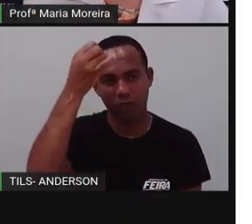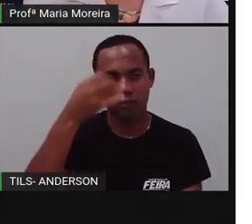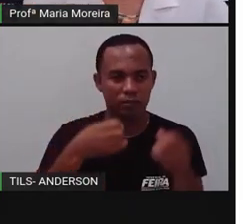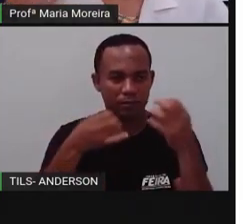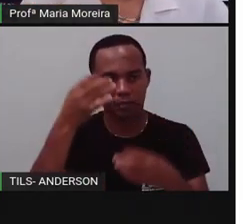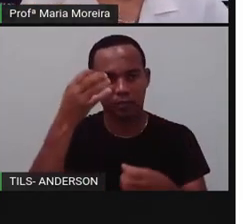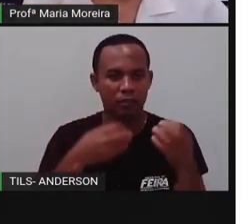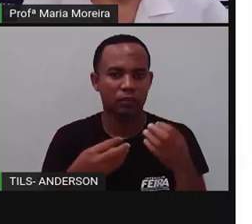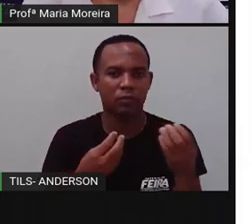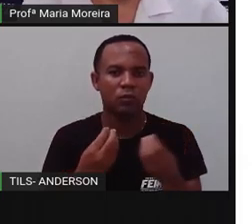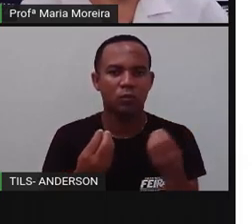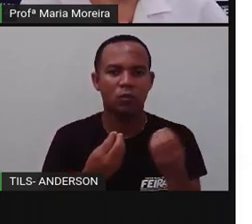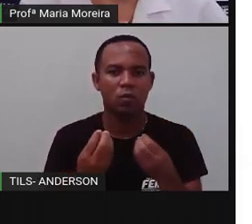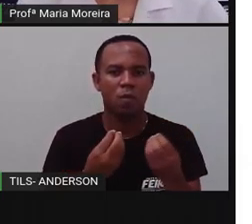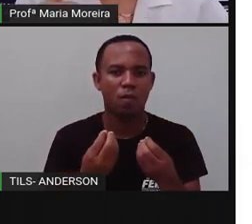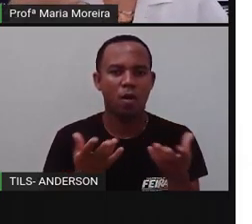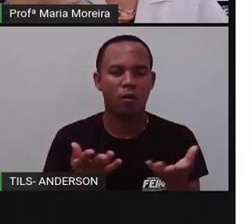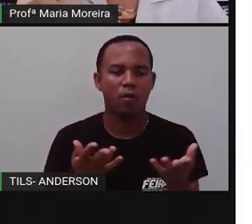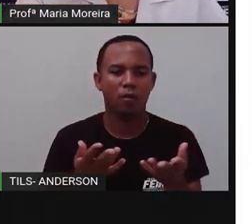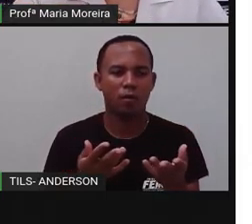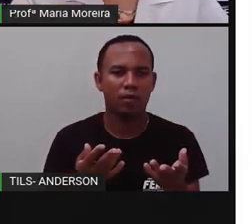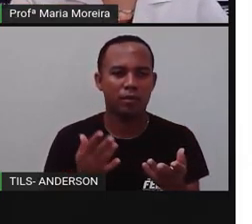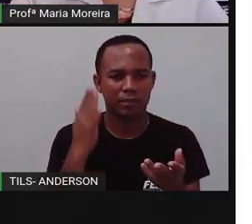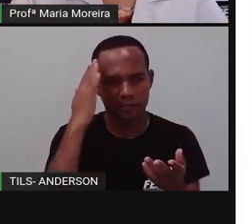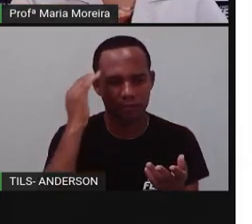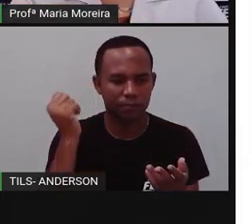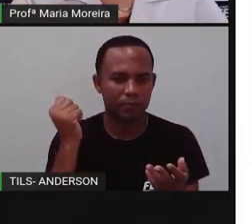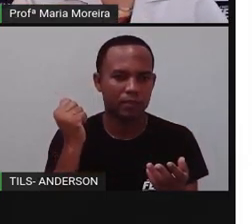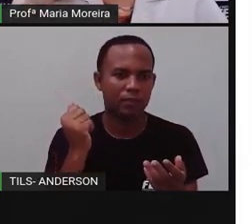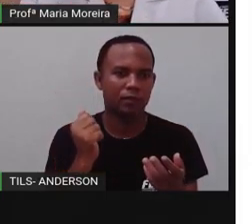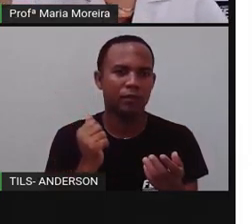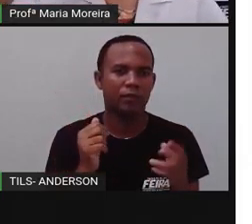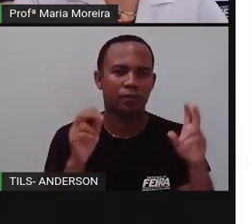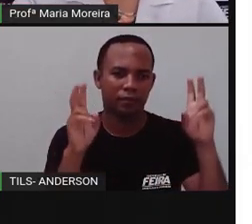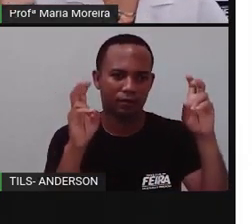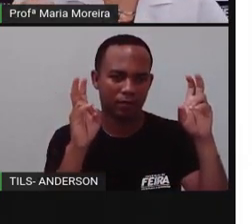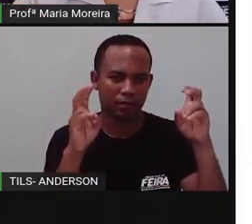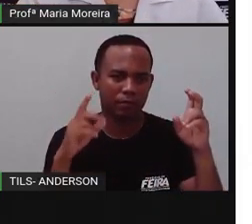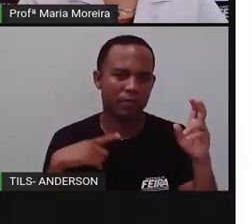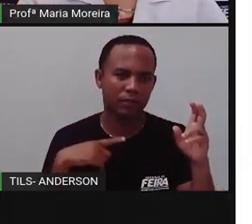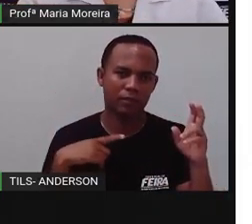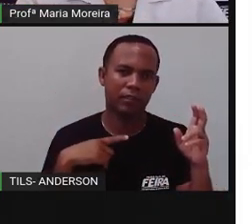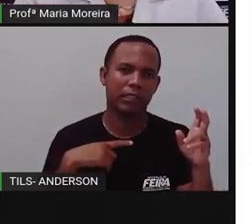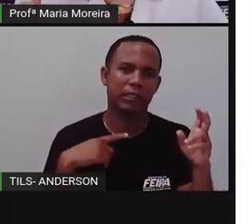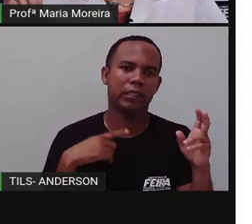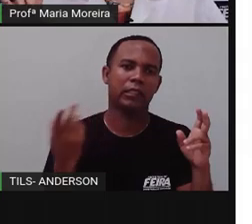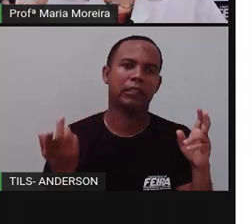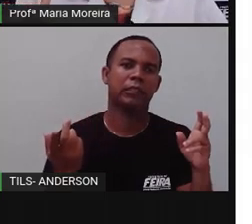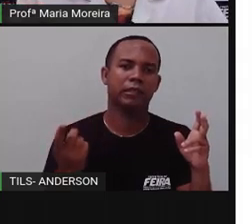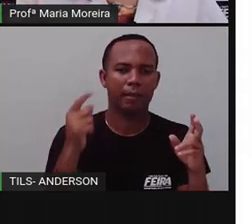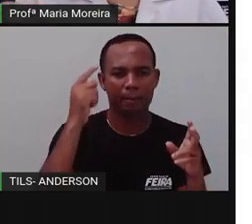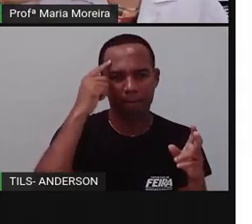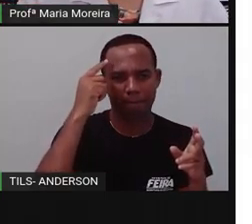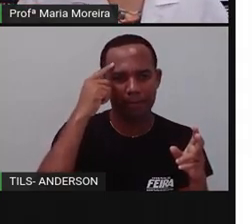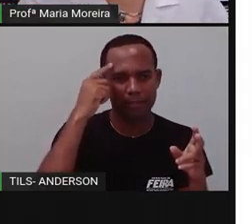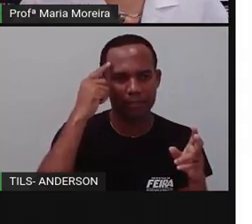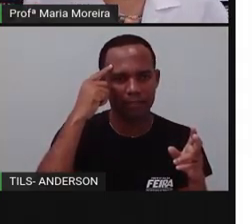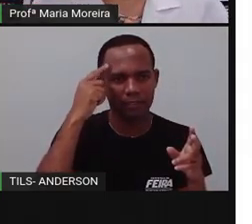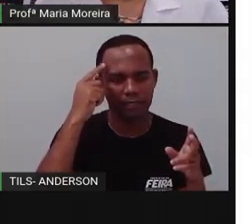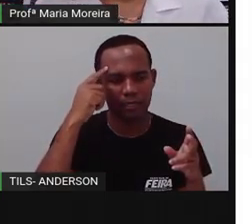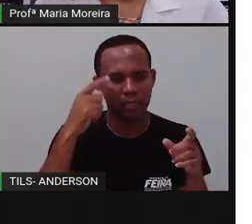conto e a Pro está passando para vocês. A gente sabe que tem o título da história, que tem os personagens, a gente tem que pensar o quê?